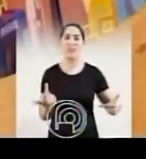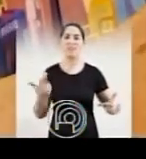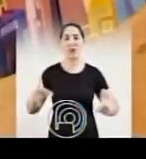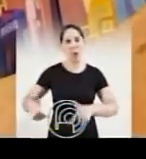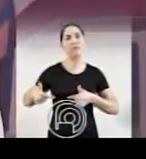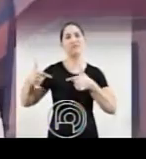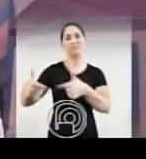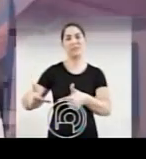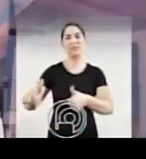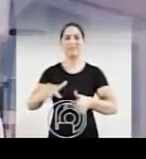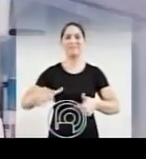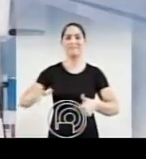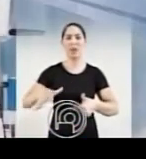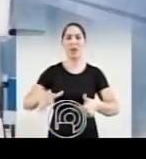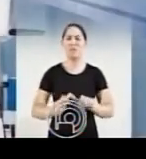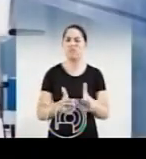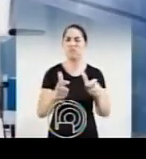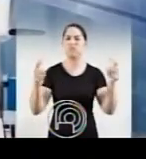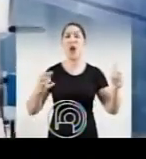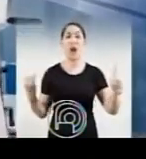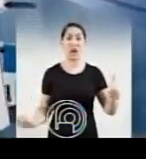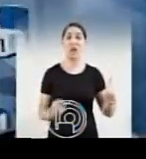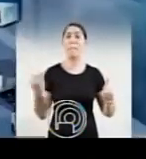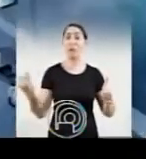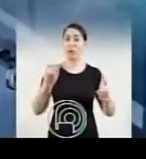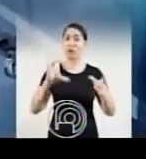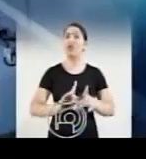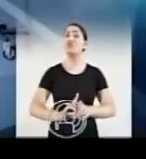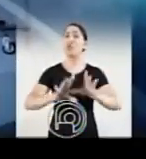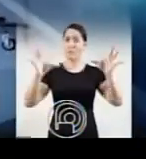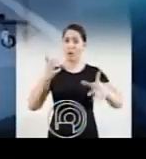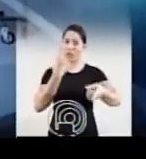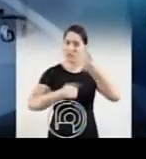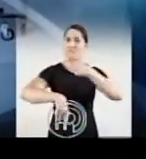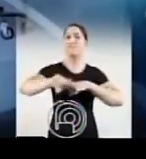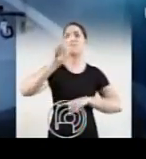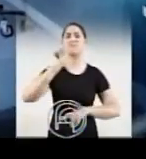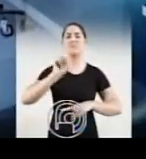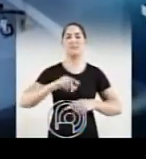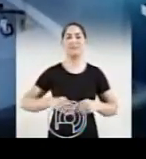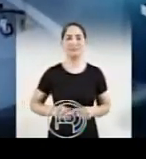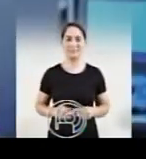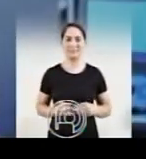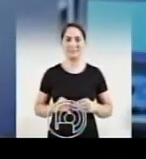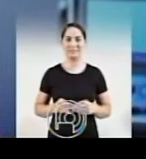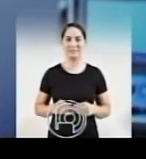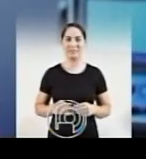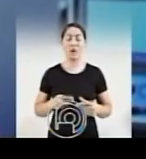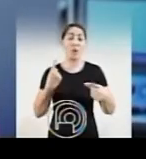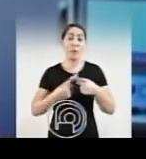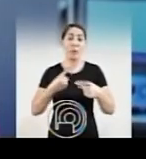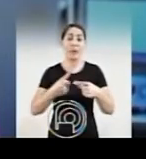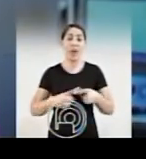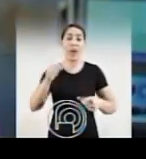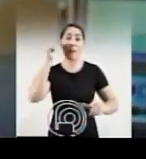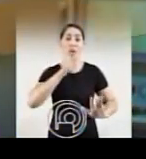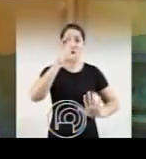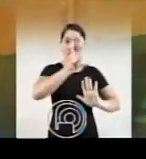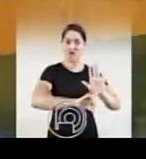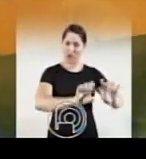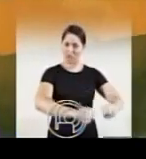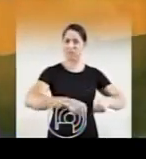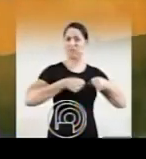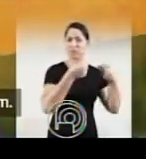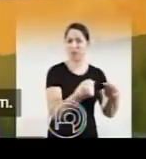também. Aumentar o número de mulheres em cargos públicos é fundamental para a democracia. Afinal, quando uma